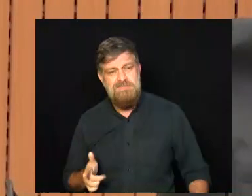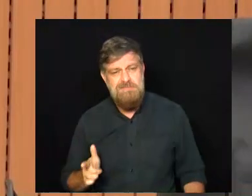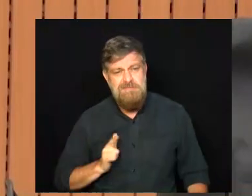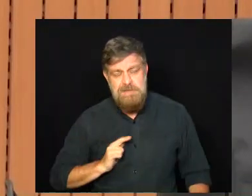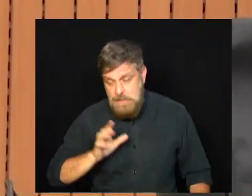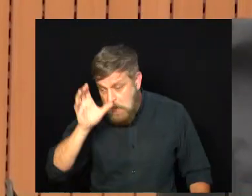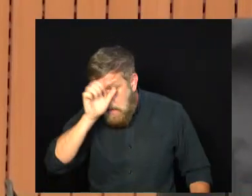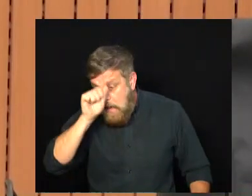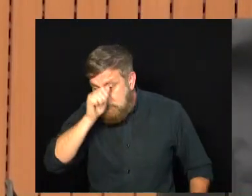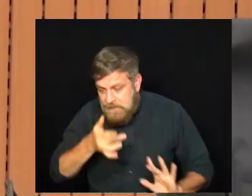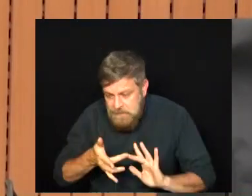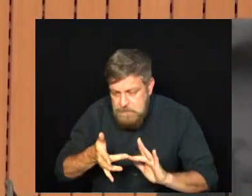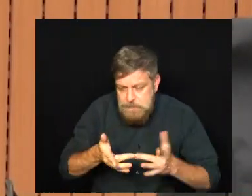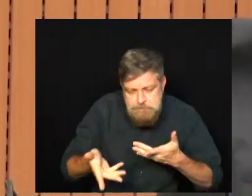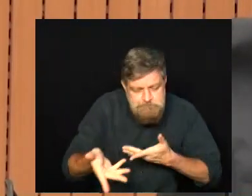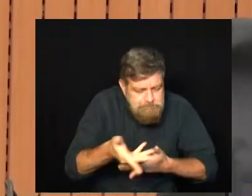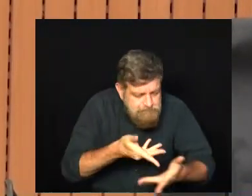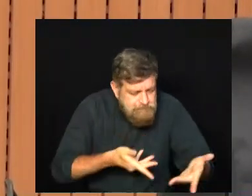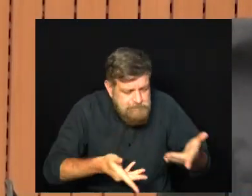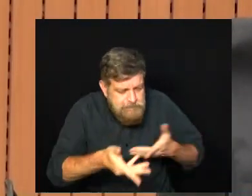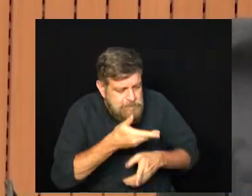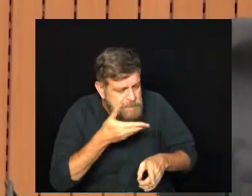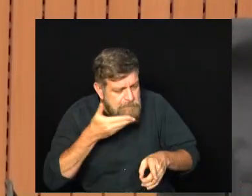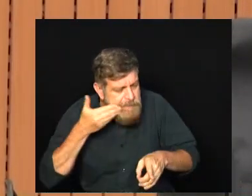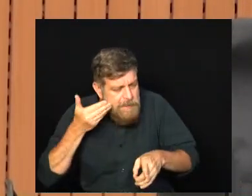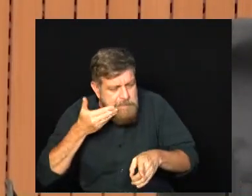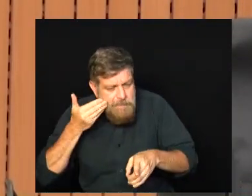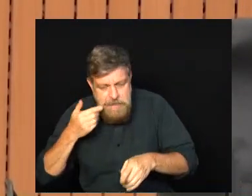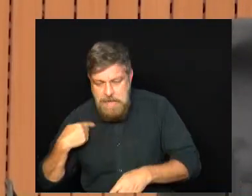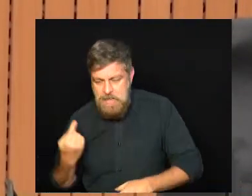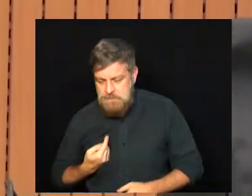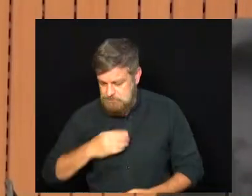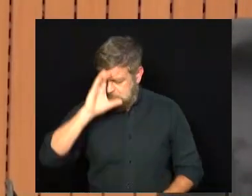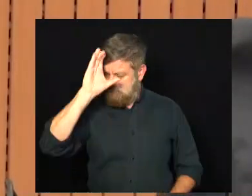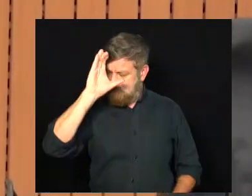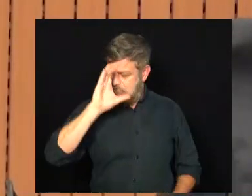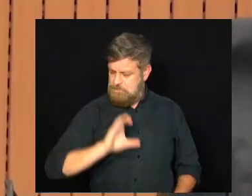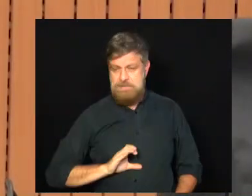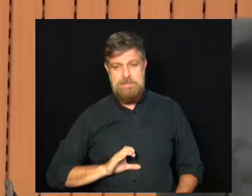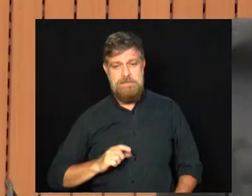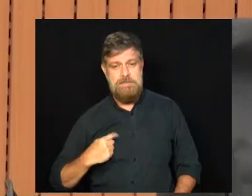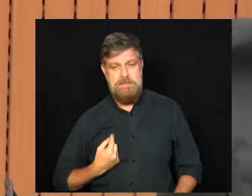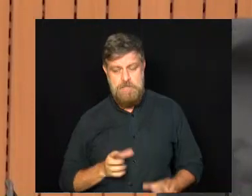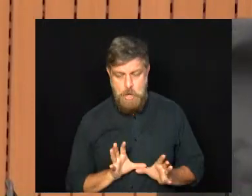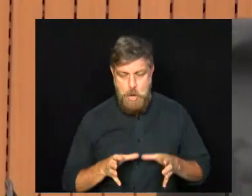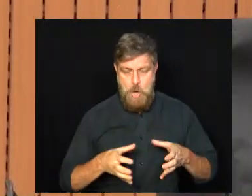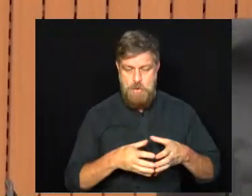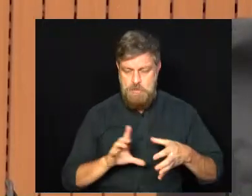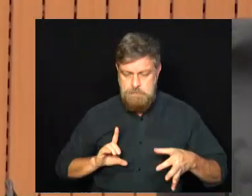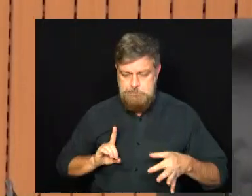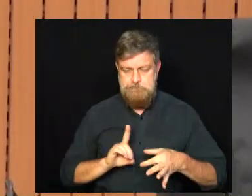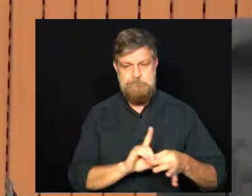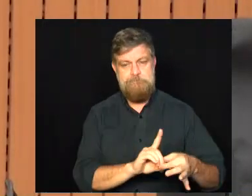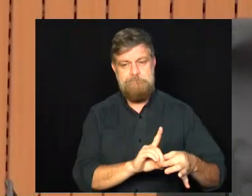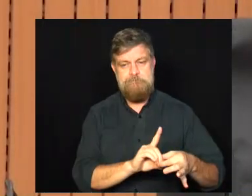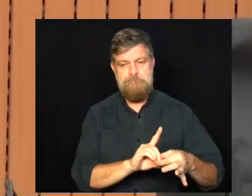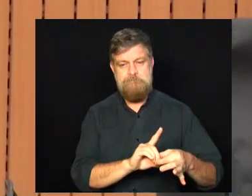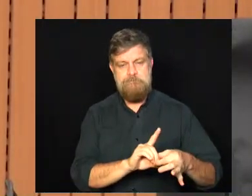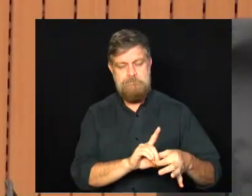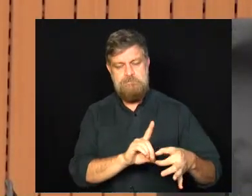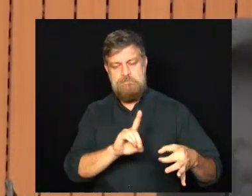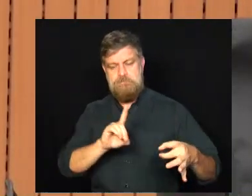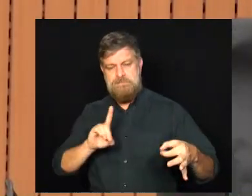aprender juntos, né, a exercer a cidadania, a conviver em grupo, né, a gente deixa de